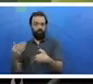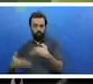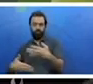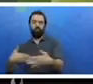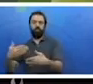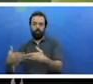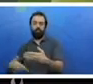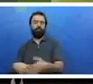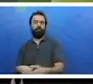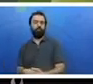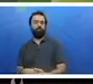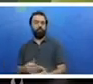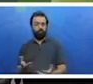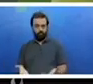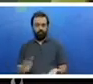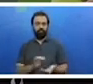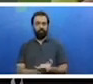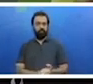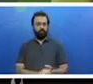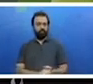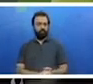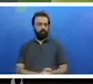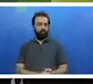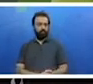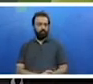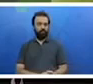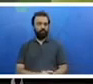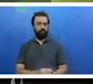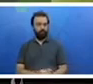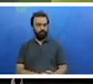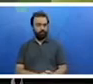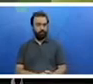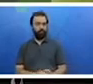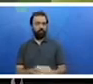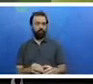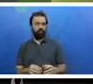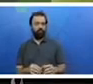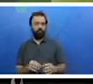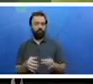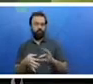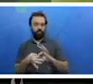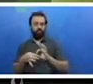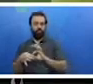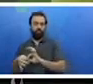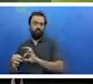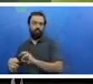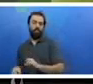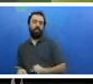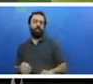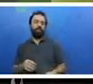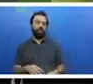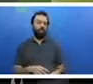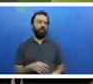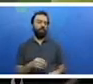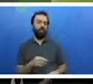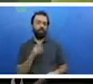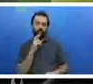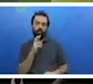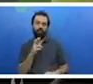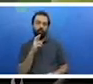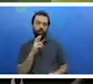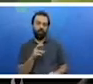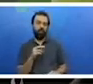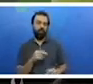diante. Então, se eu tenho esse tipo de contexto, que todos estão dando a mesma